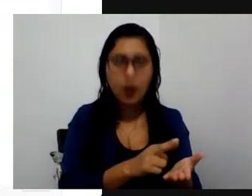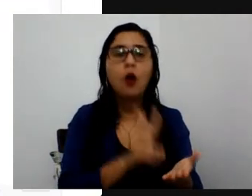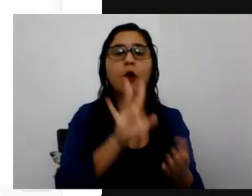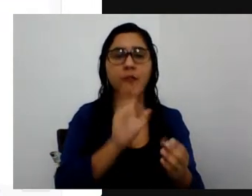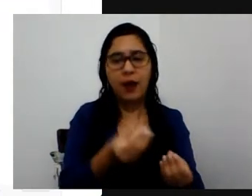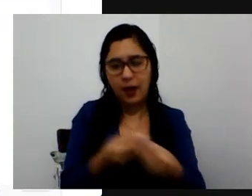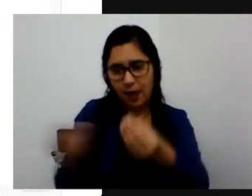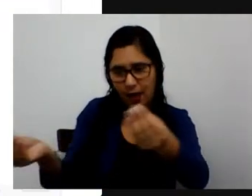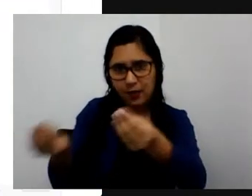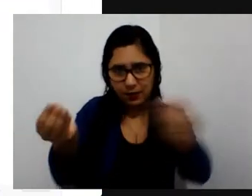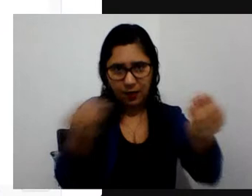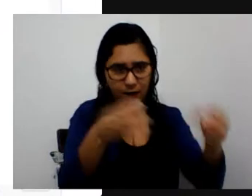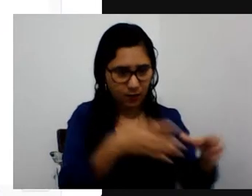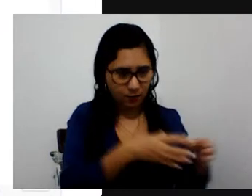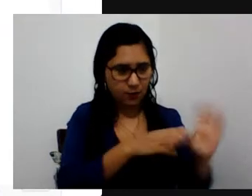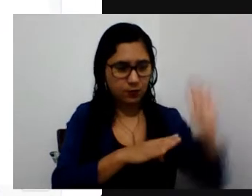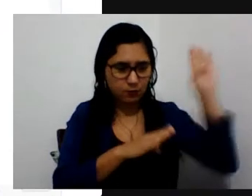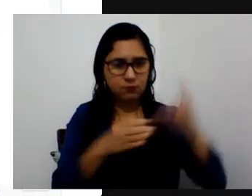entregues às candidaturas.